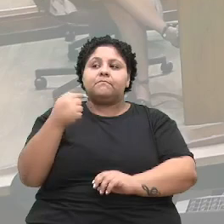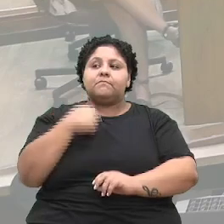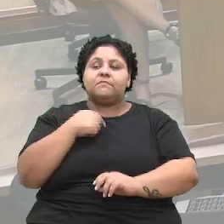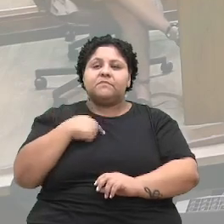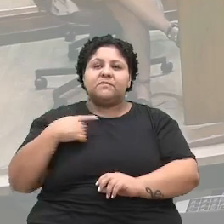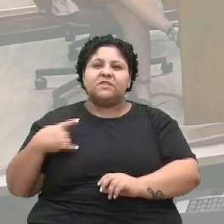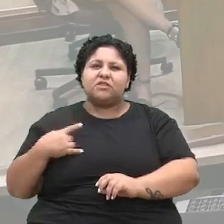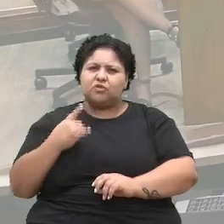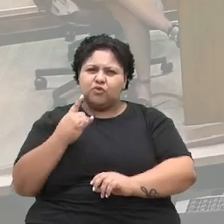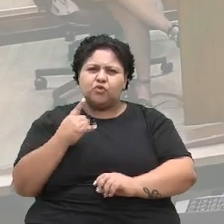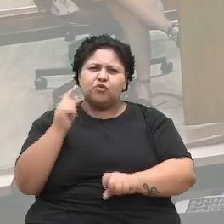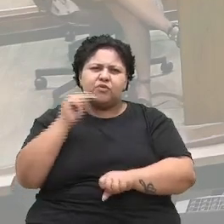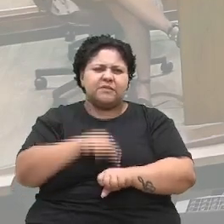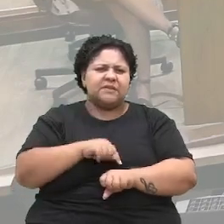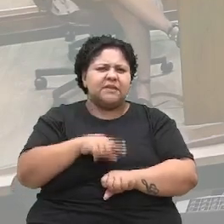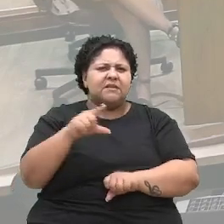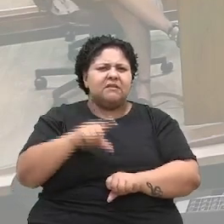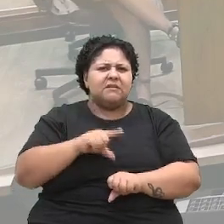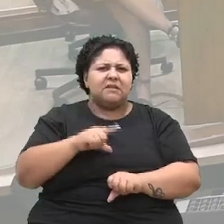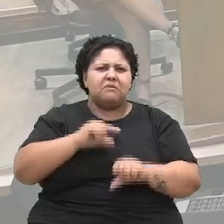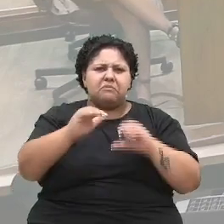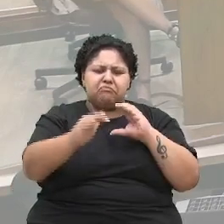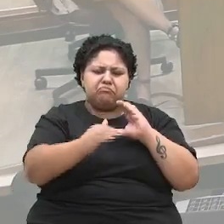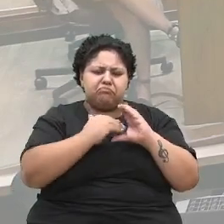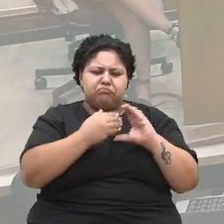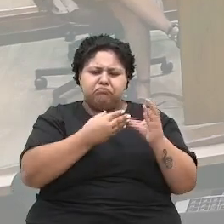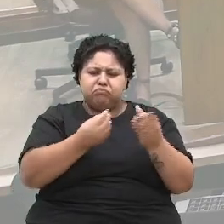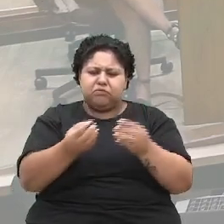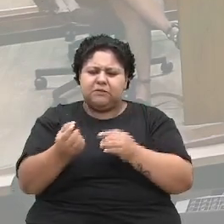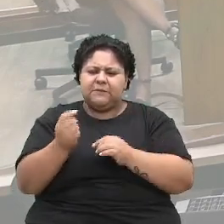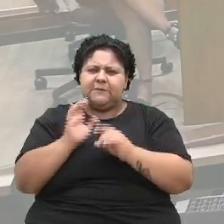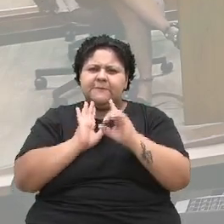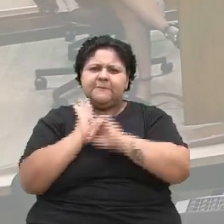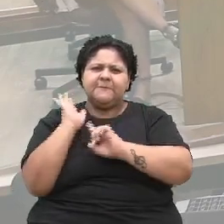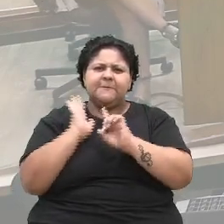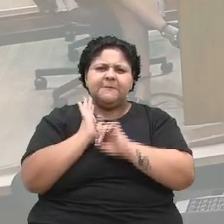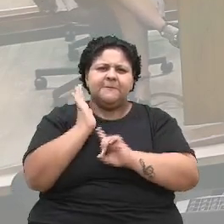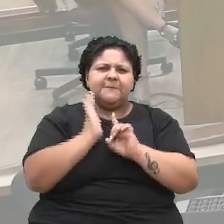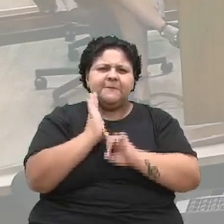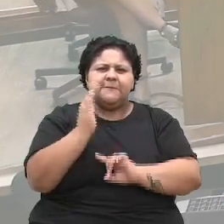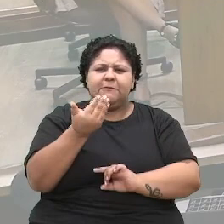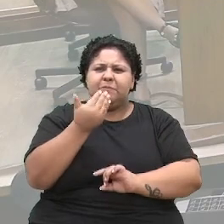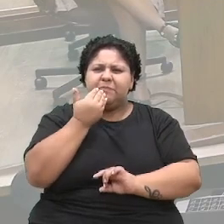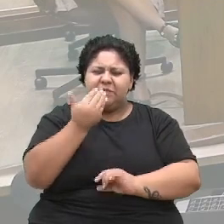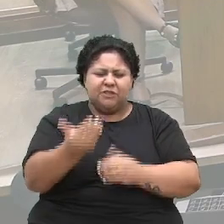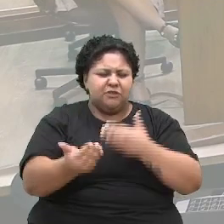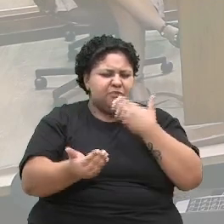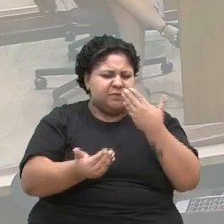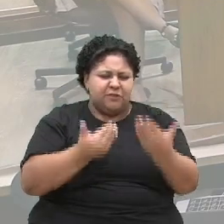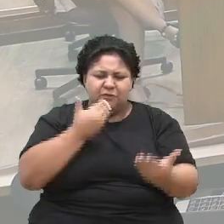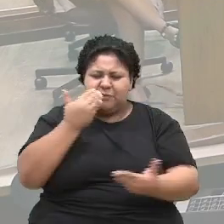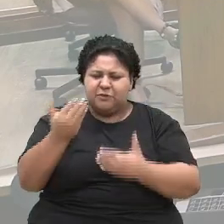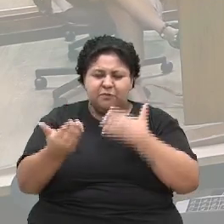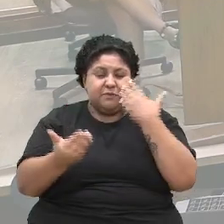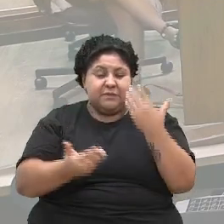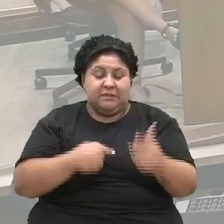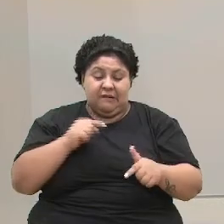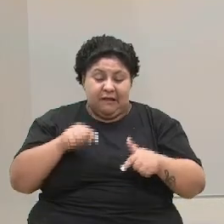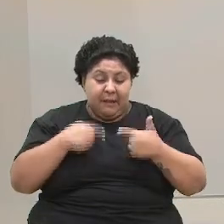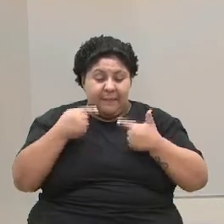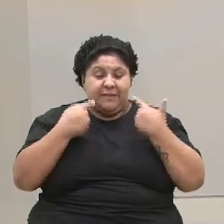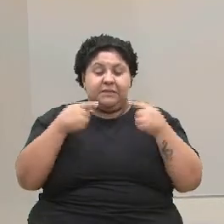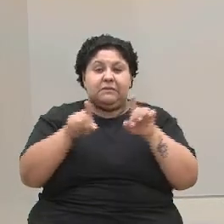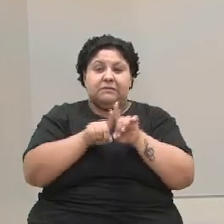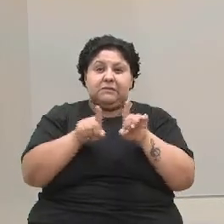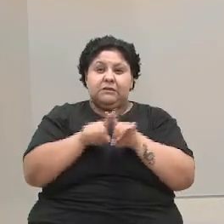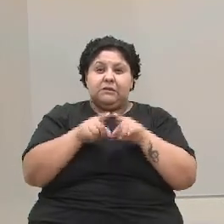tempos, tenho recebido muitas demandas, muitos apelos, muitas reclamações sobre o aumento